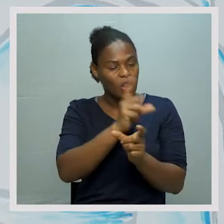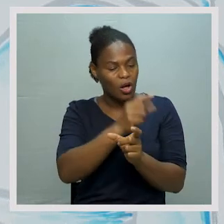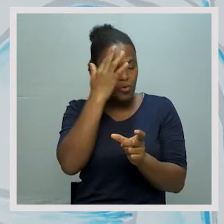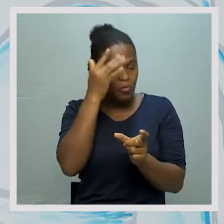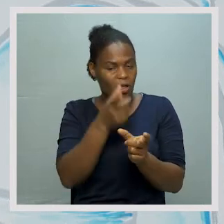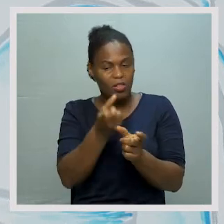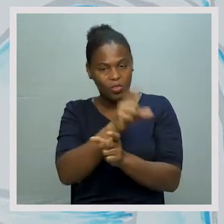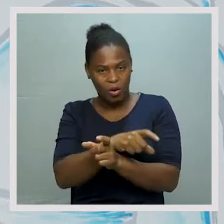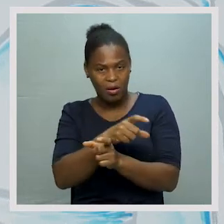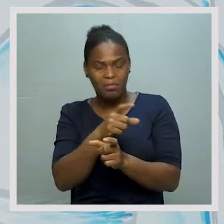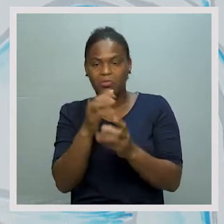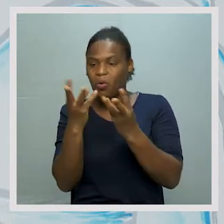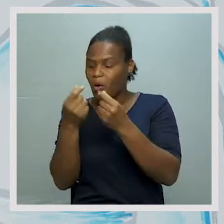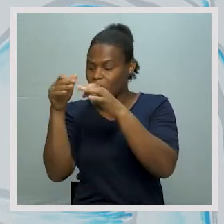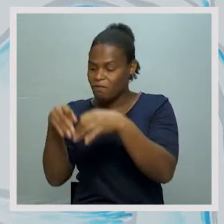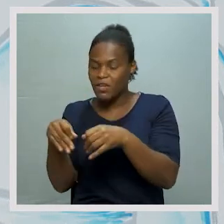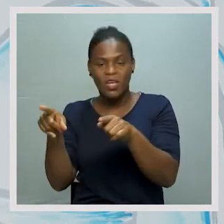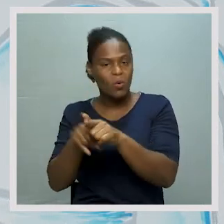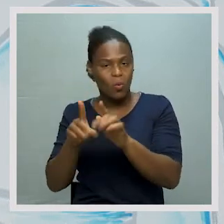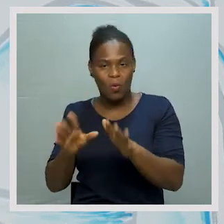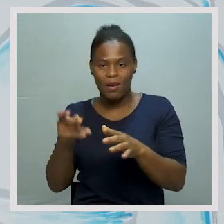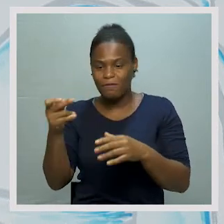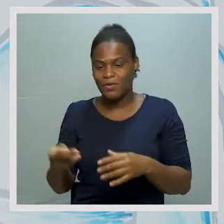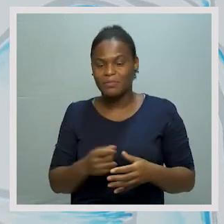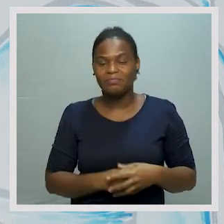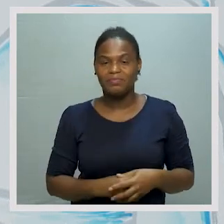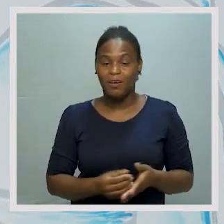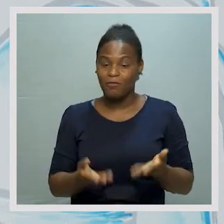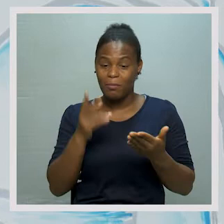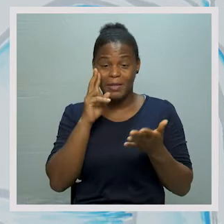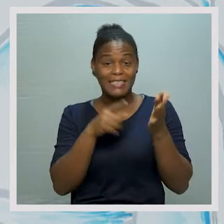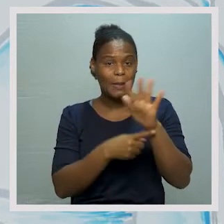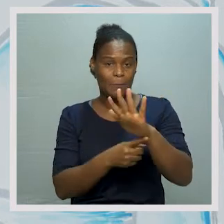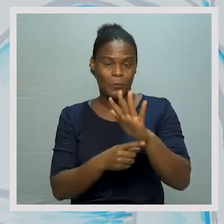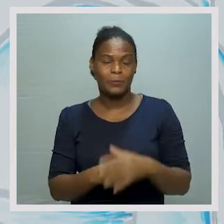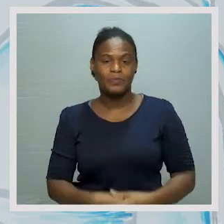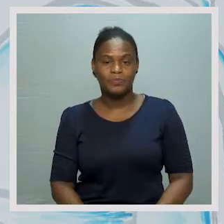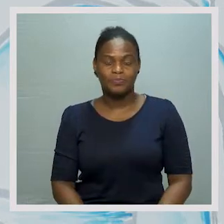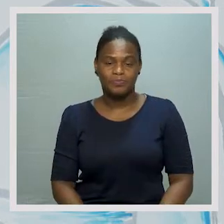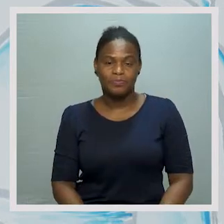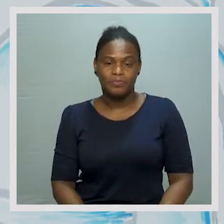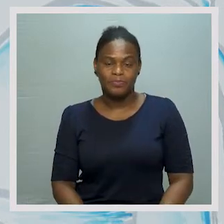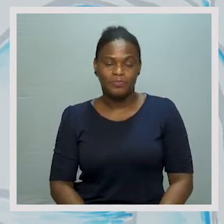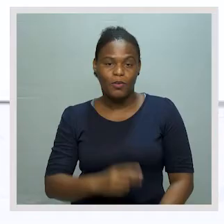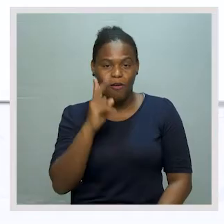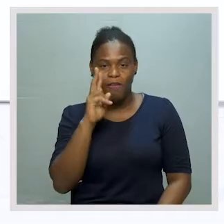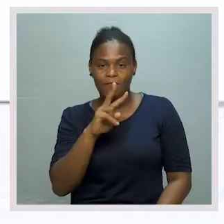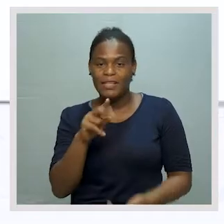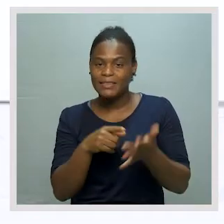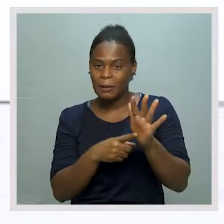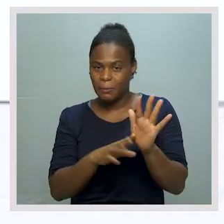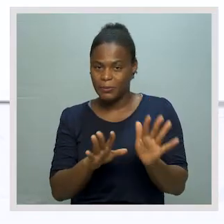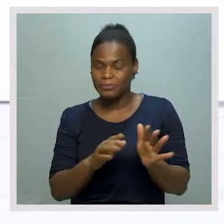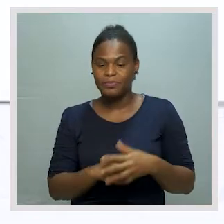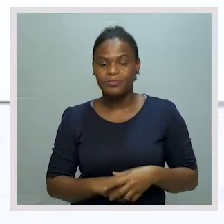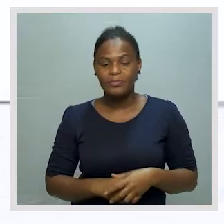fatores, o resultado não vai se alterar. Então, vamos ver um exemplo. Observe um exemplo.